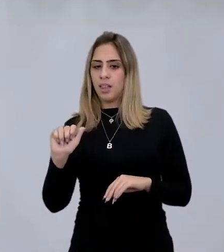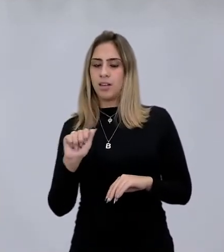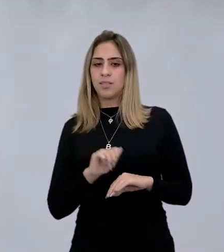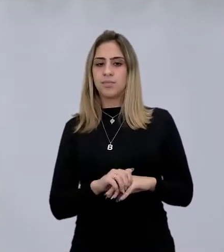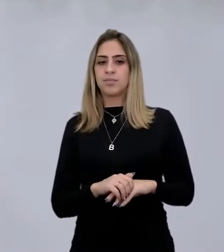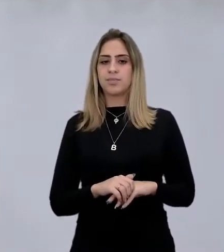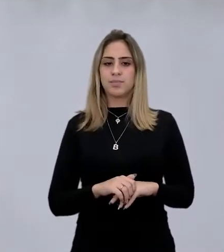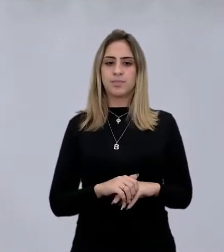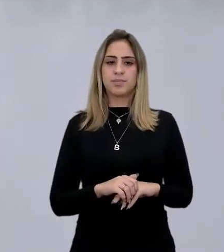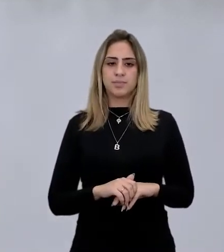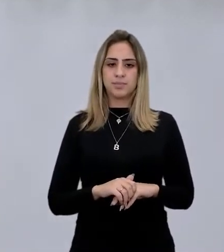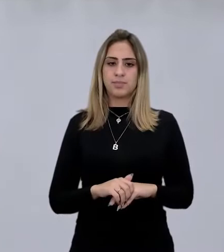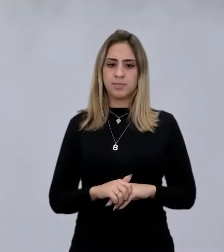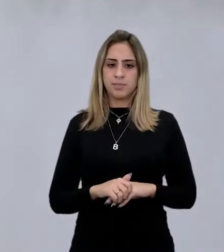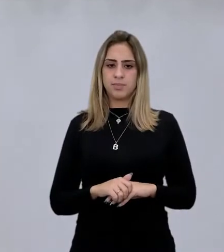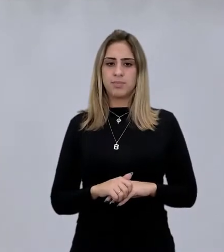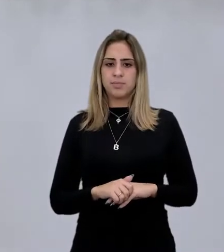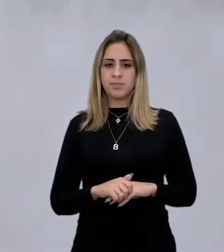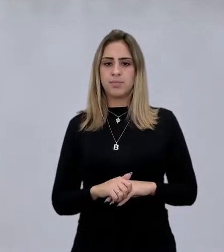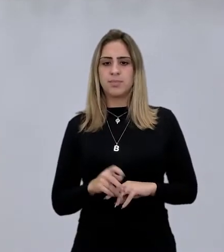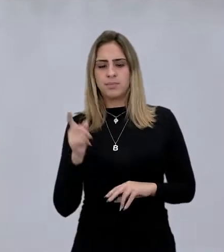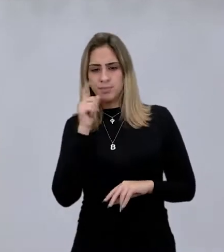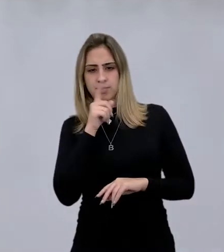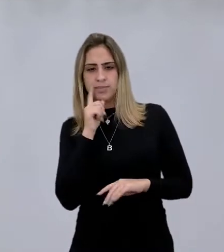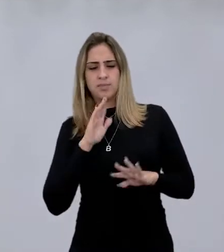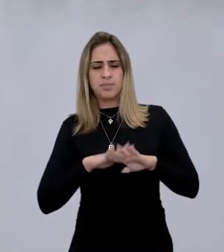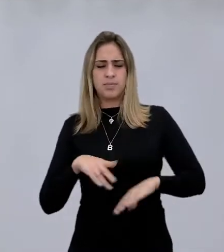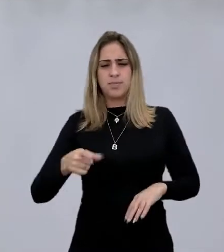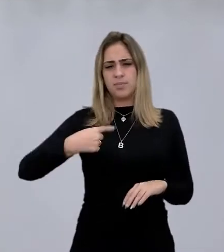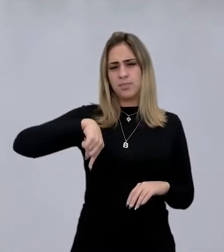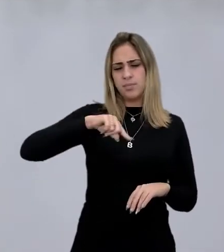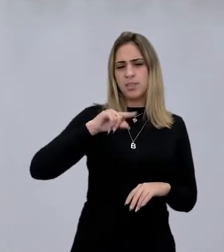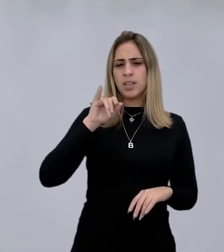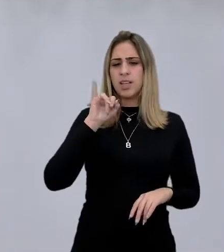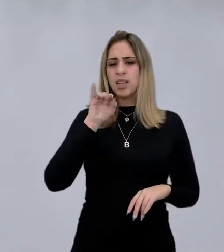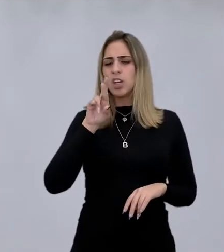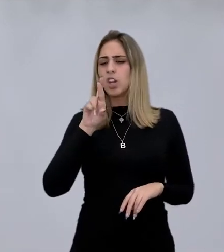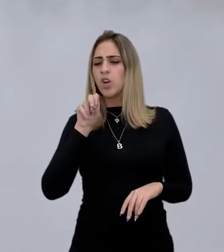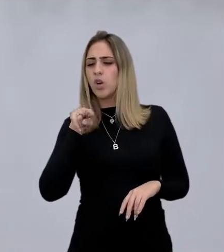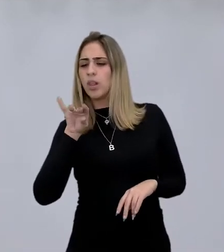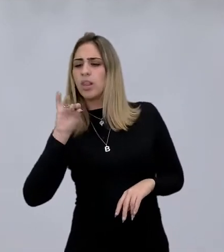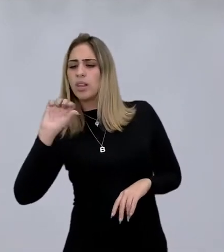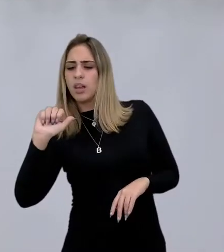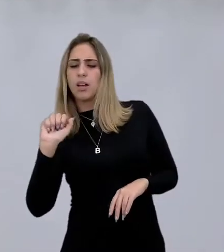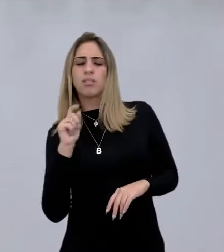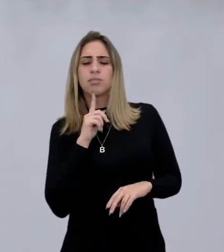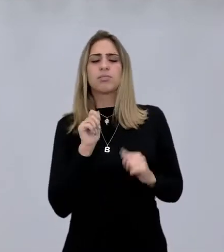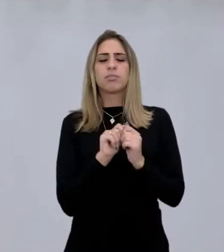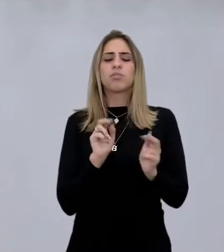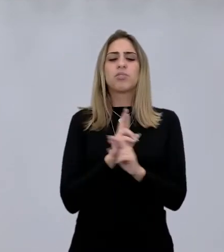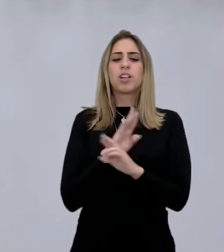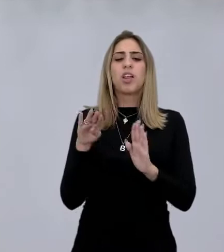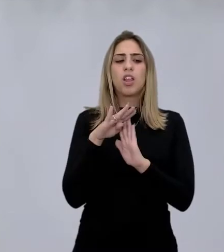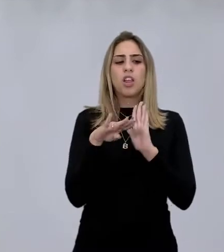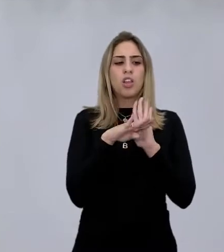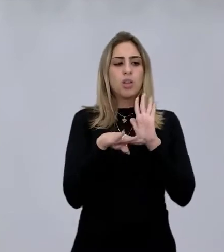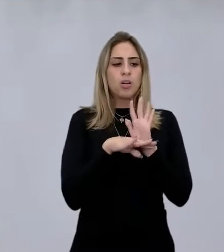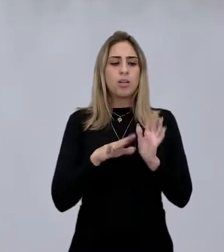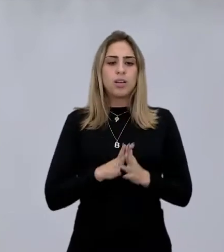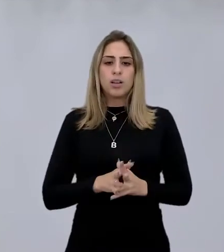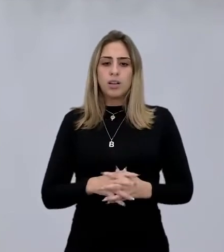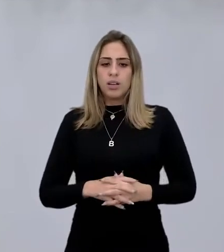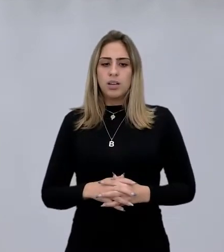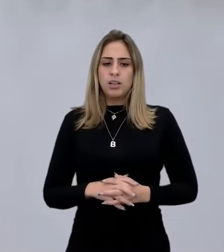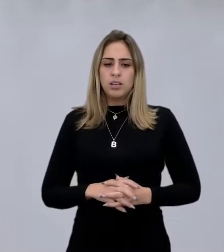vem do grego. Mentira, não sei se vem do grego, mas anomia, né? Nomia é referente às normas, então nomia,